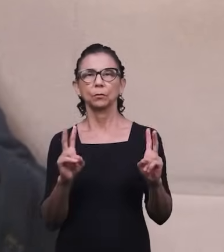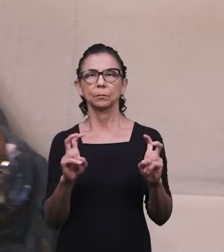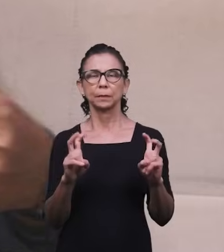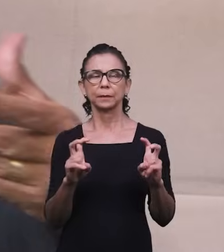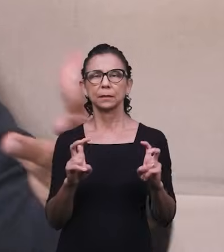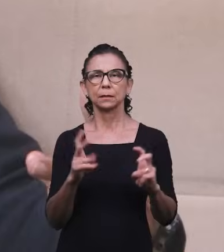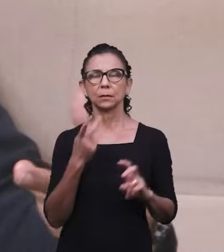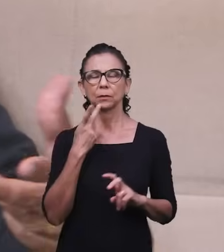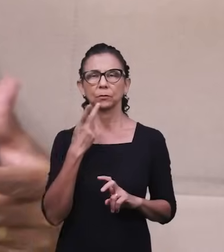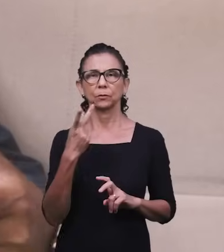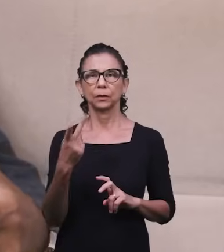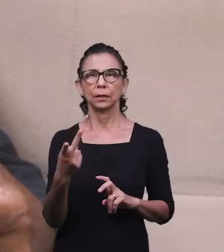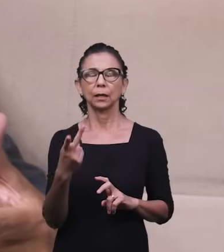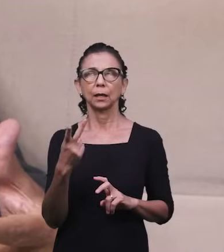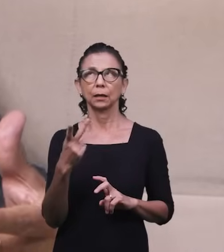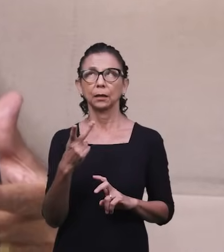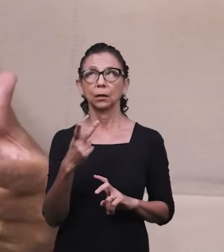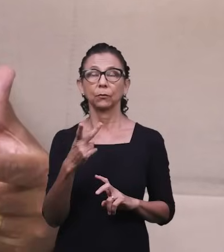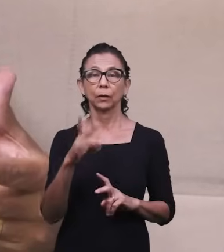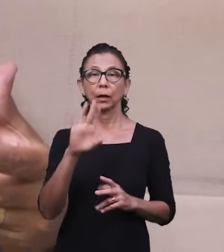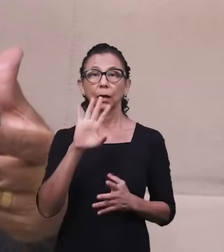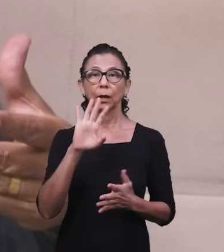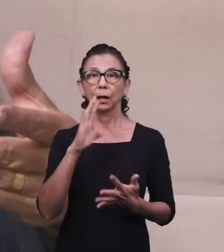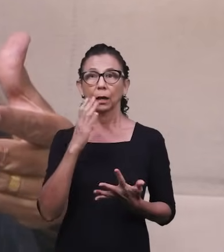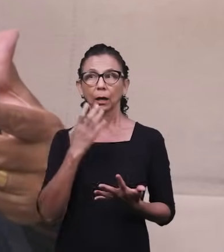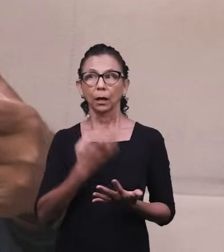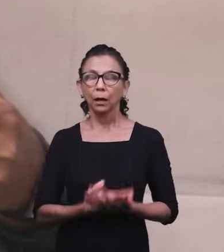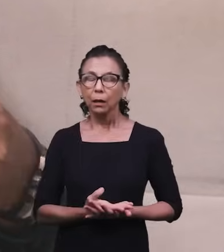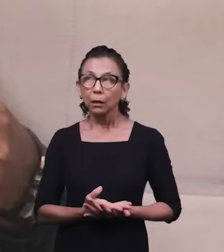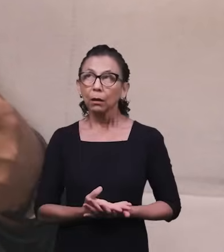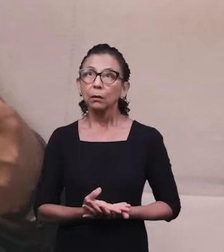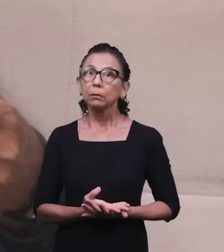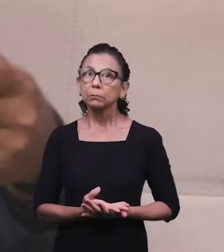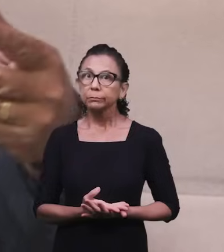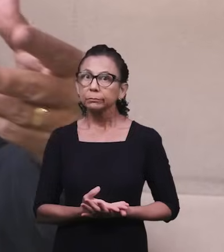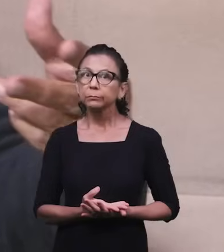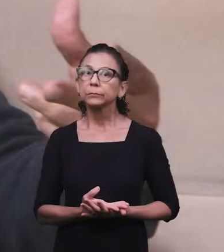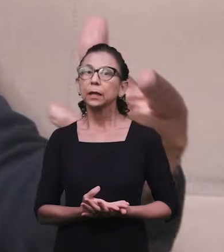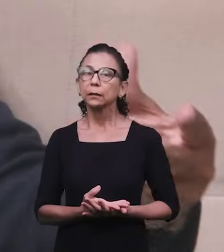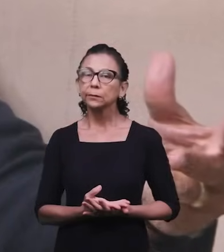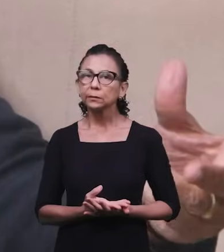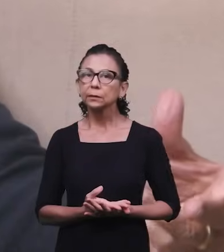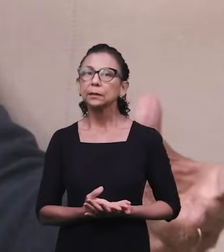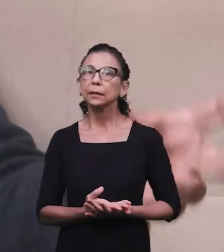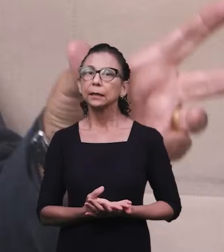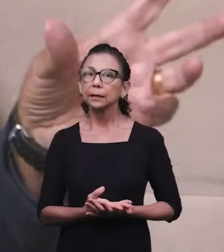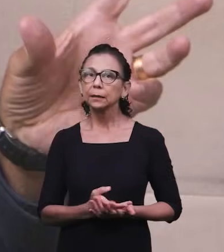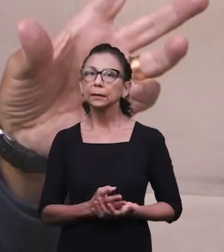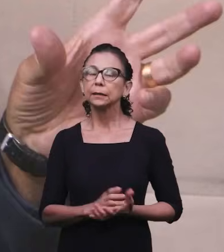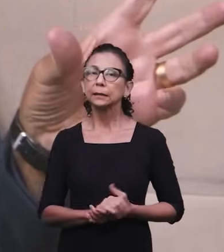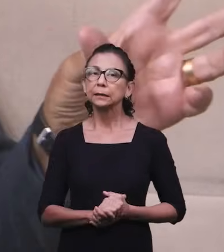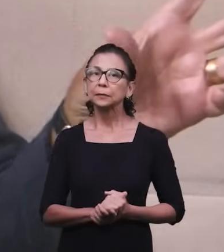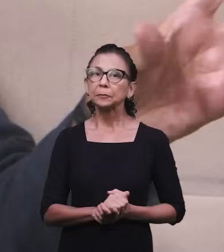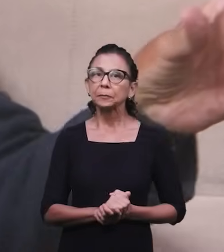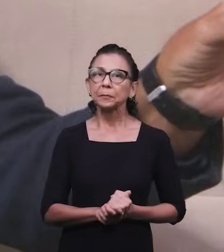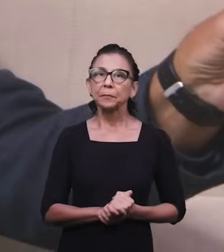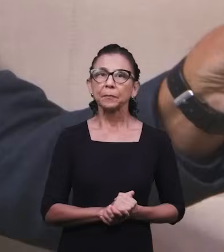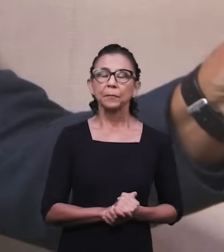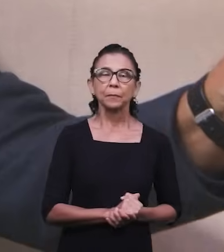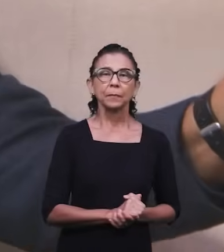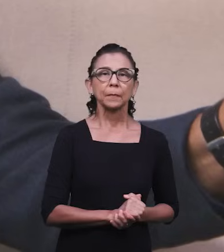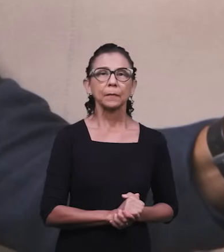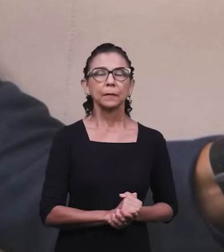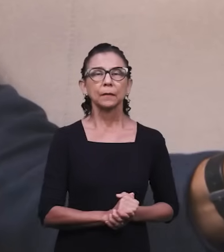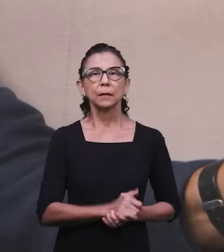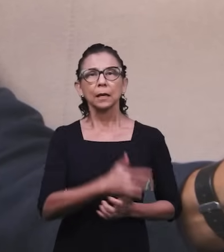eu fiquei impressionado, pelo vocês citarem os